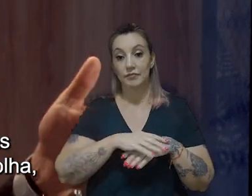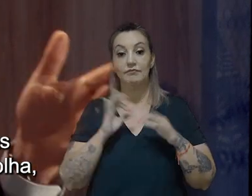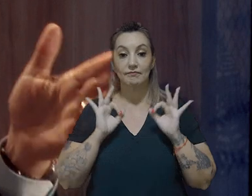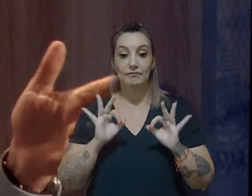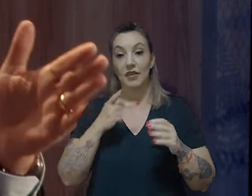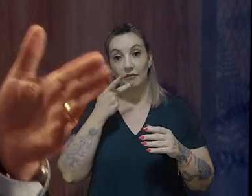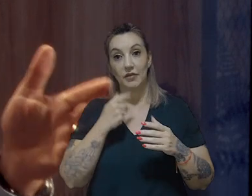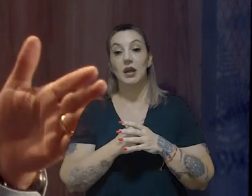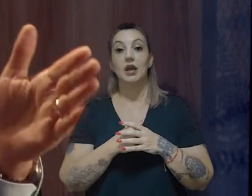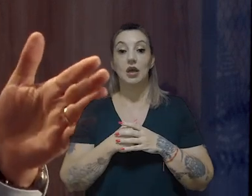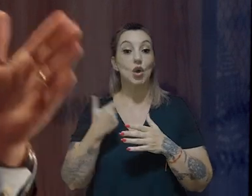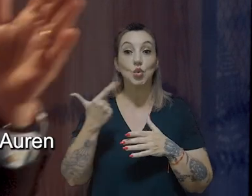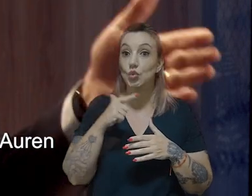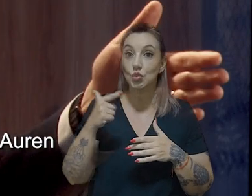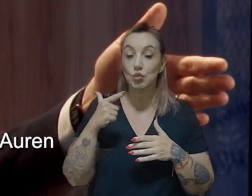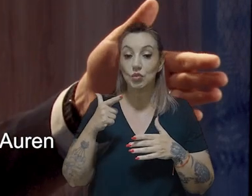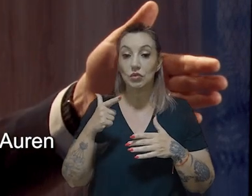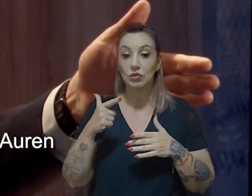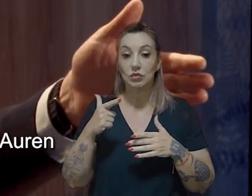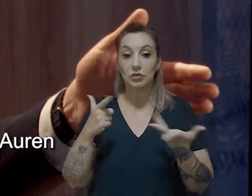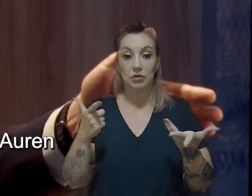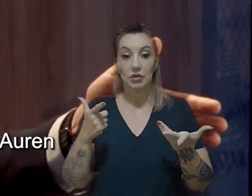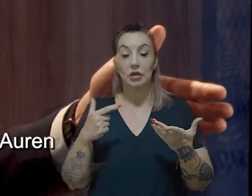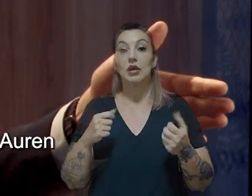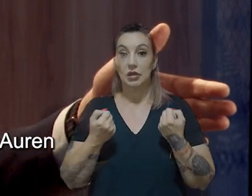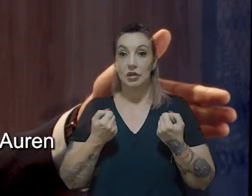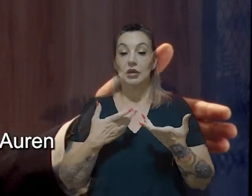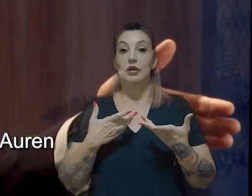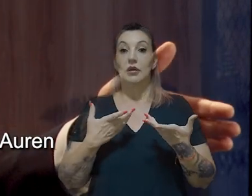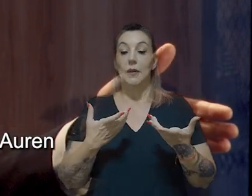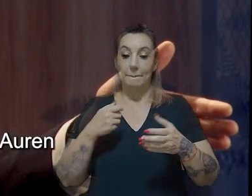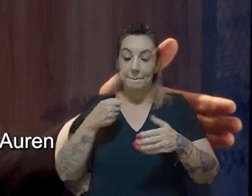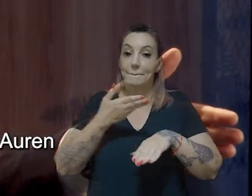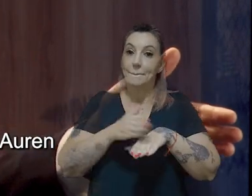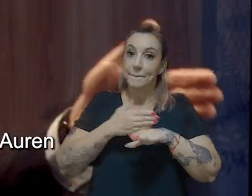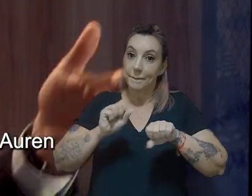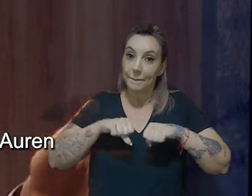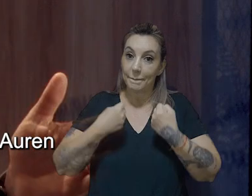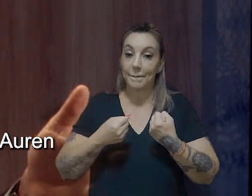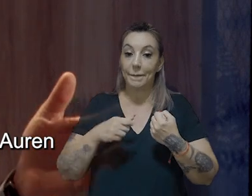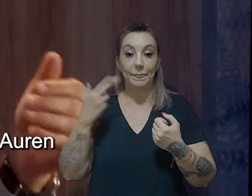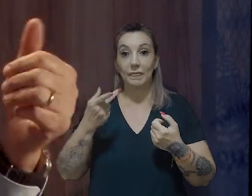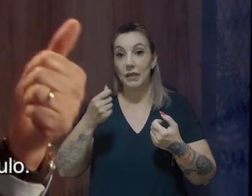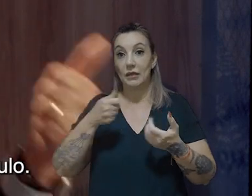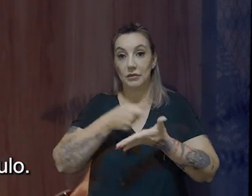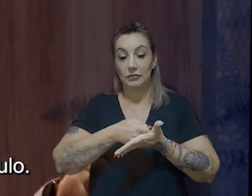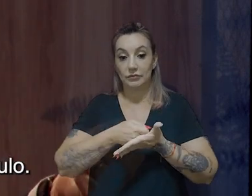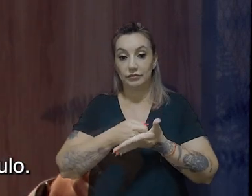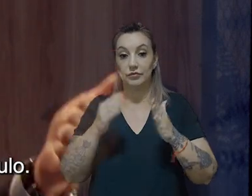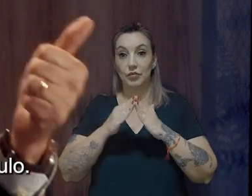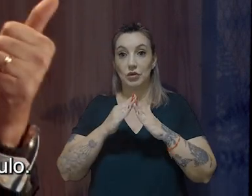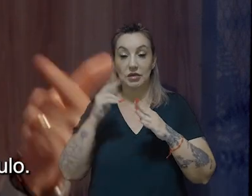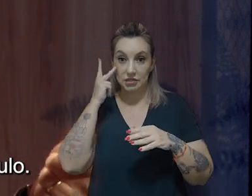realmente dizem Olha eu não tenho tô tô aqui me aplicando pro estágio na mas eu não tenho recurso nem de